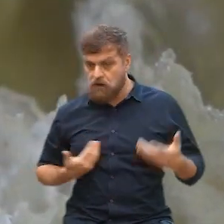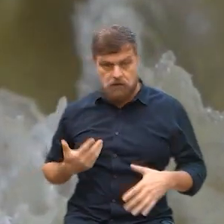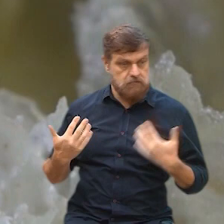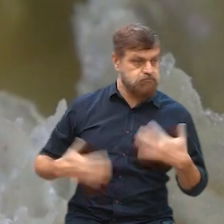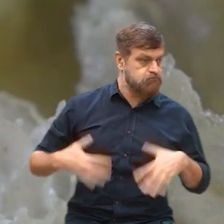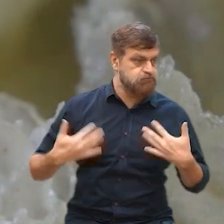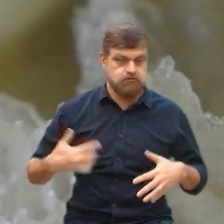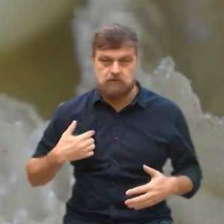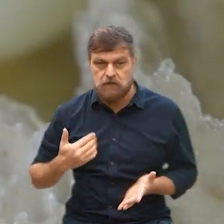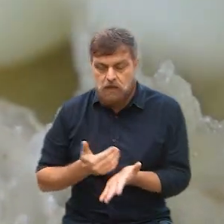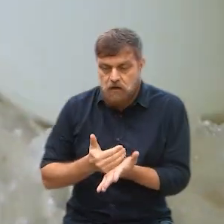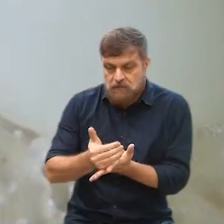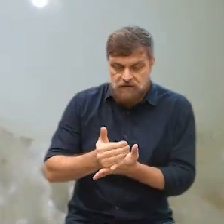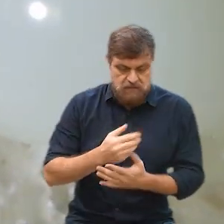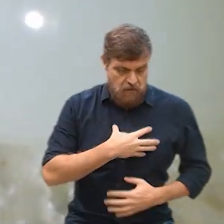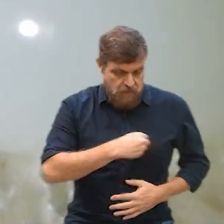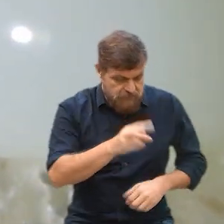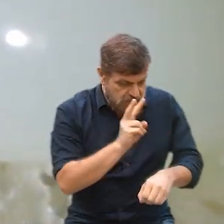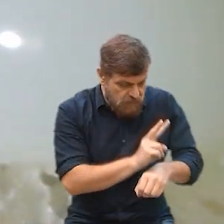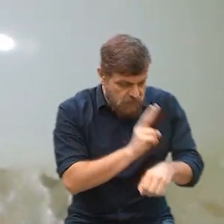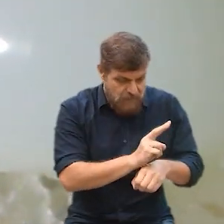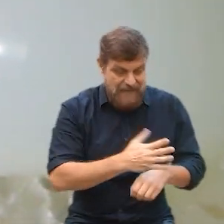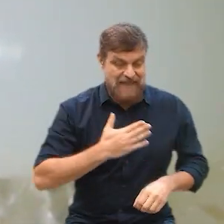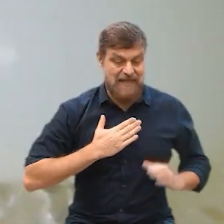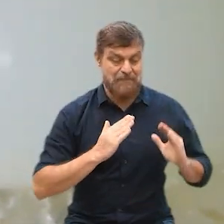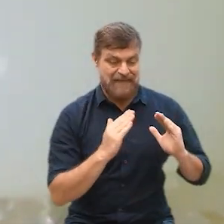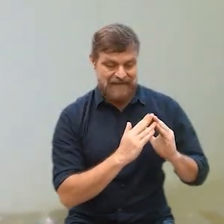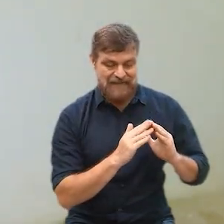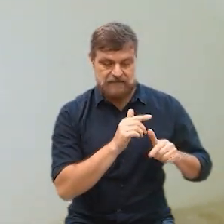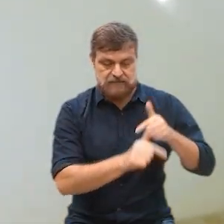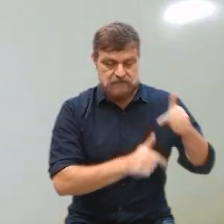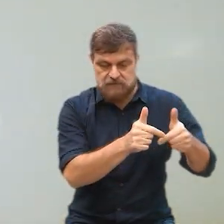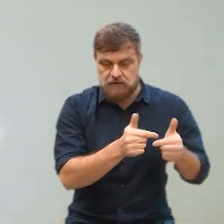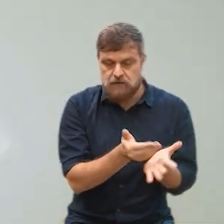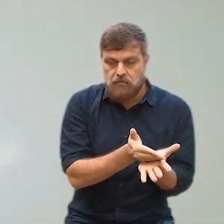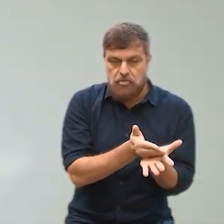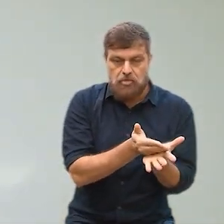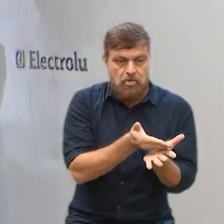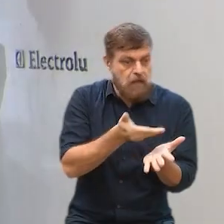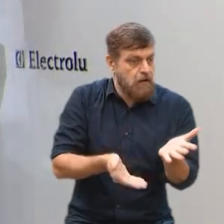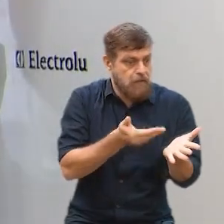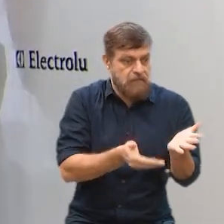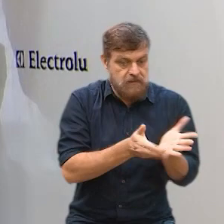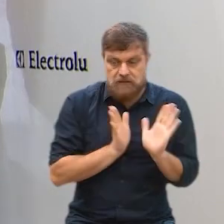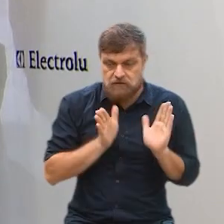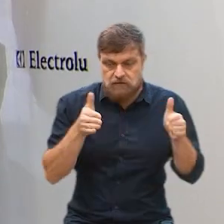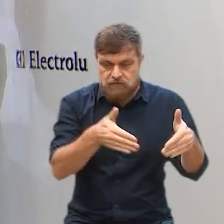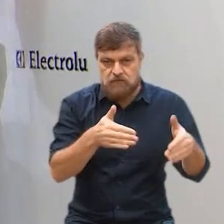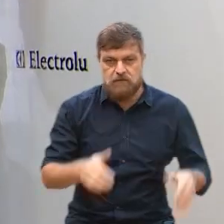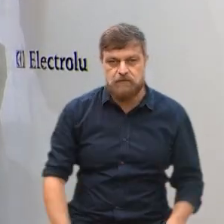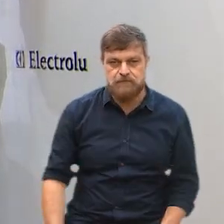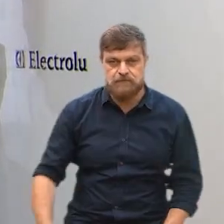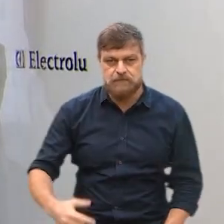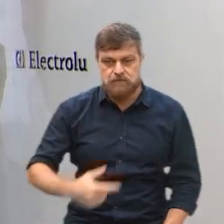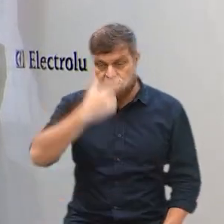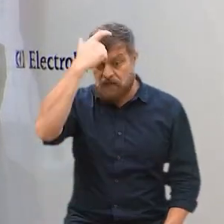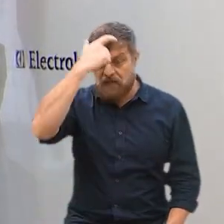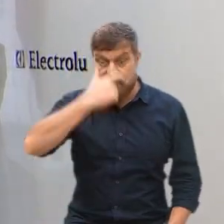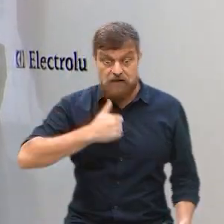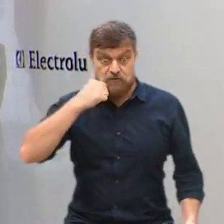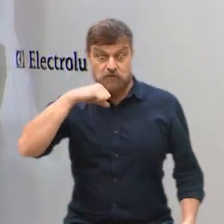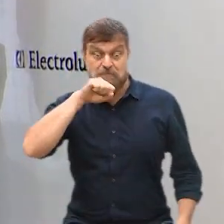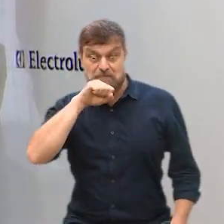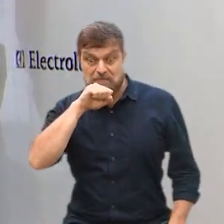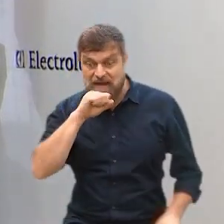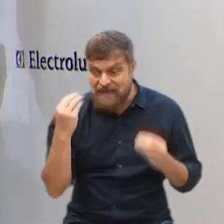que era cuidar dos meus filhos, trabalhar em casa, eu estava perdendo totalmente esse foco. O meu logo é Mamãe Fez Bolo. E eu sempre falo